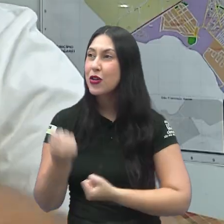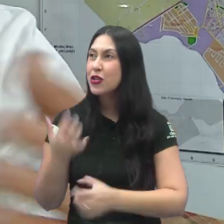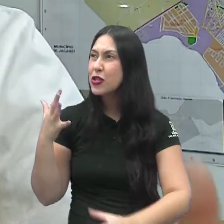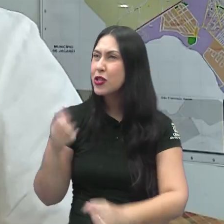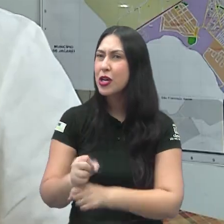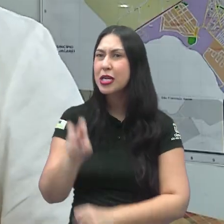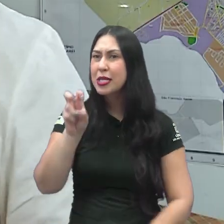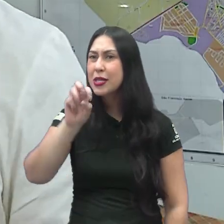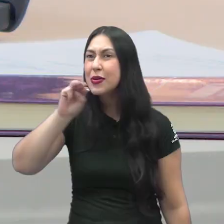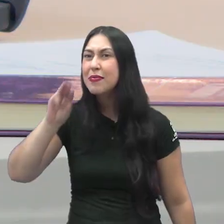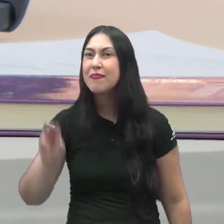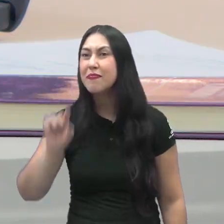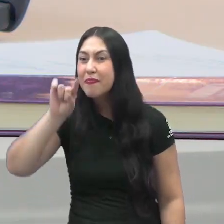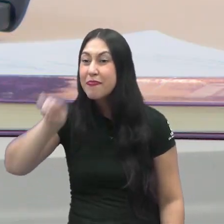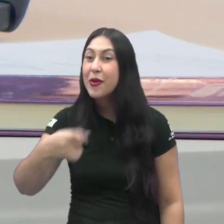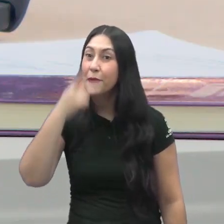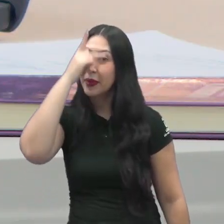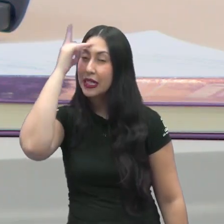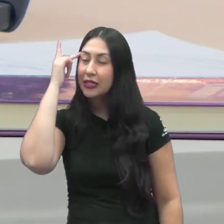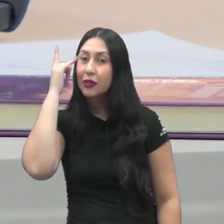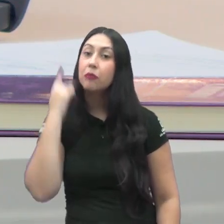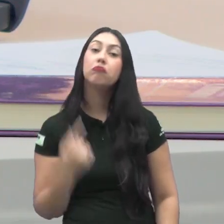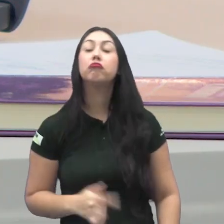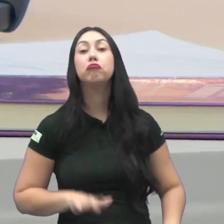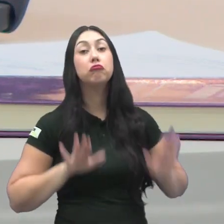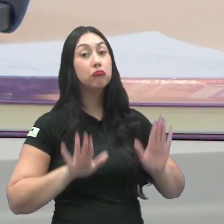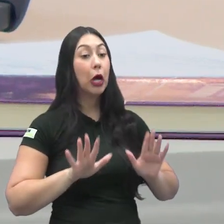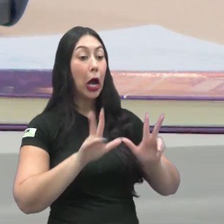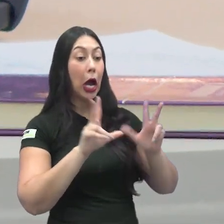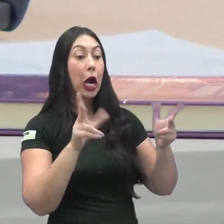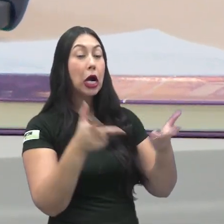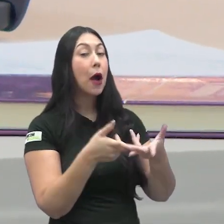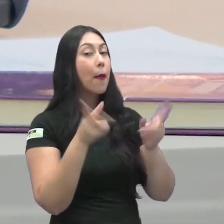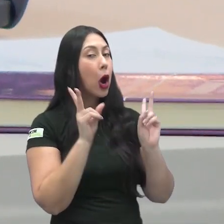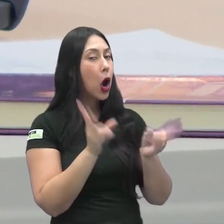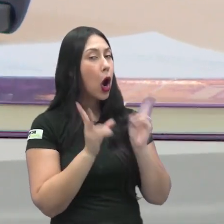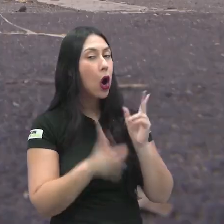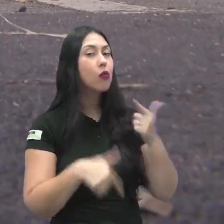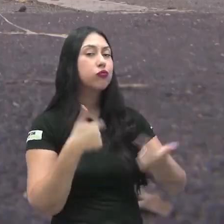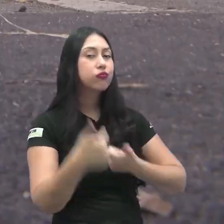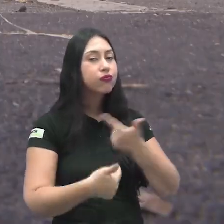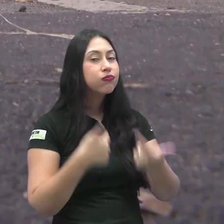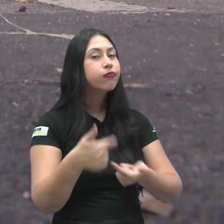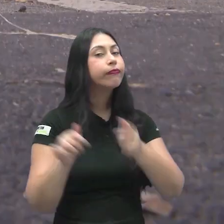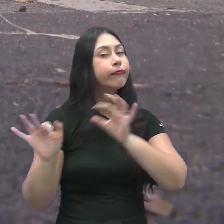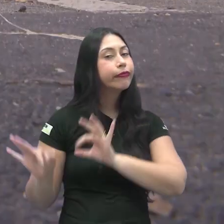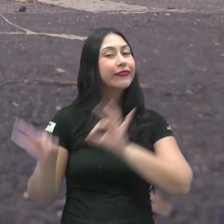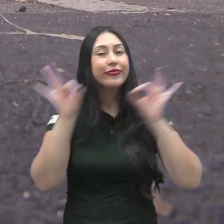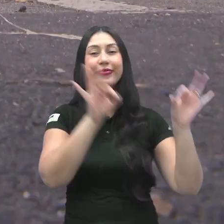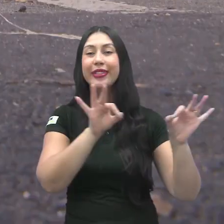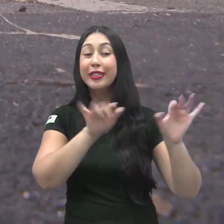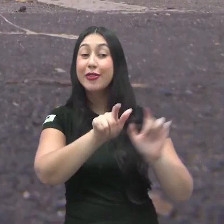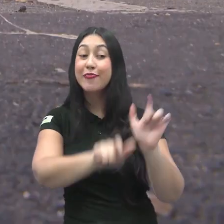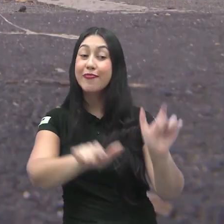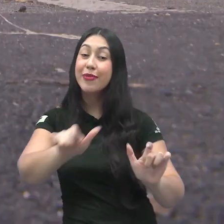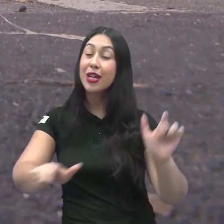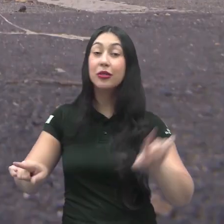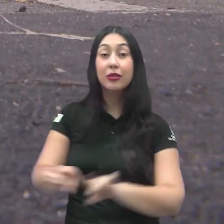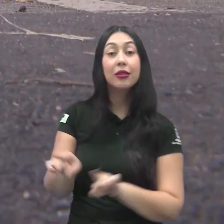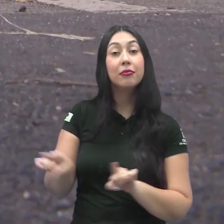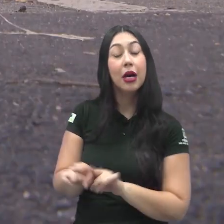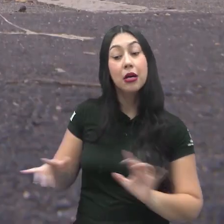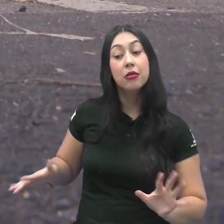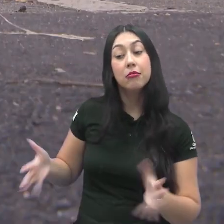quase 5.000 pessoas. O trabalho do Legislativo não para na criação das leis. O acompanhamento junto aos atletas e